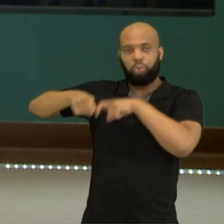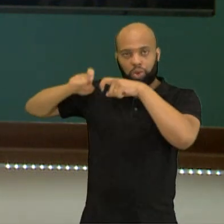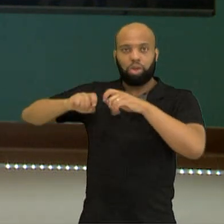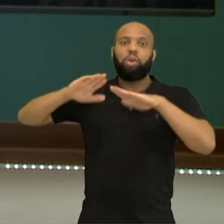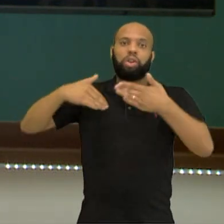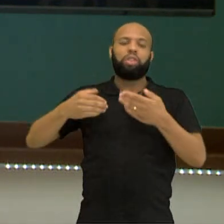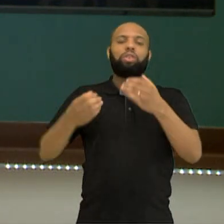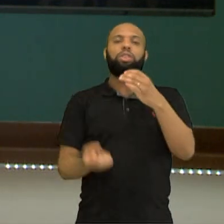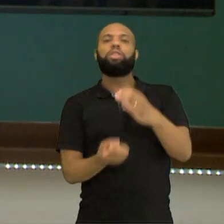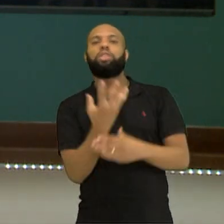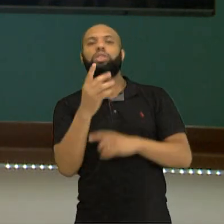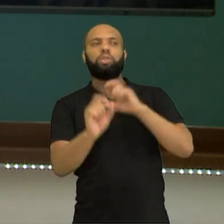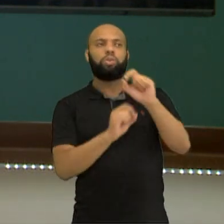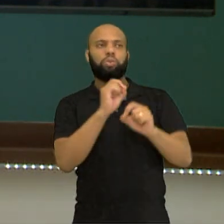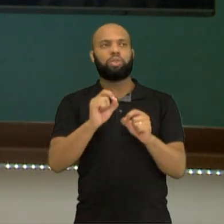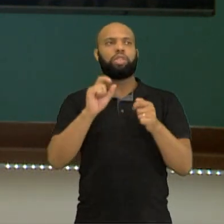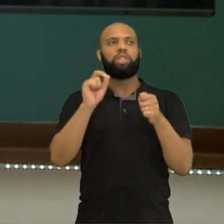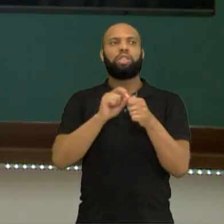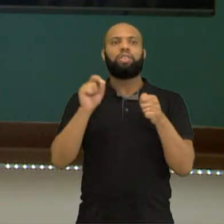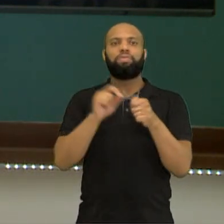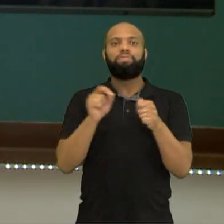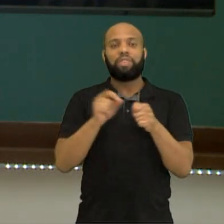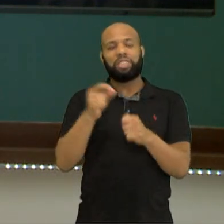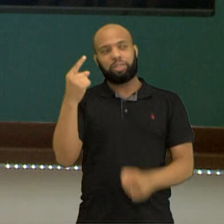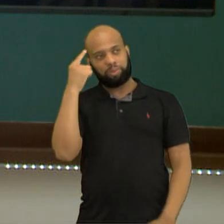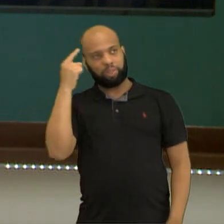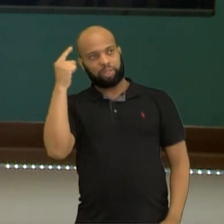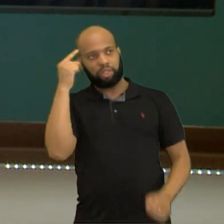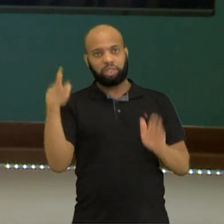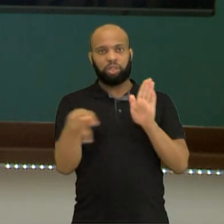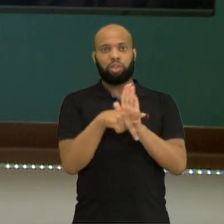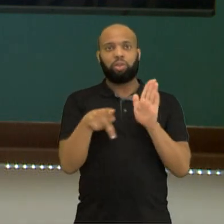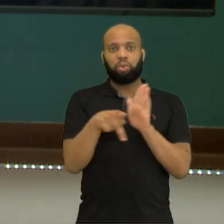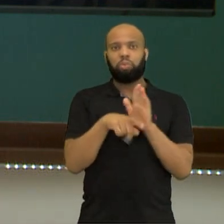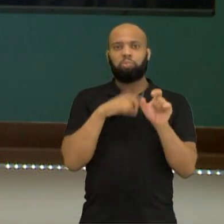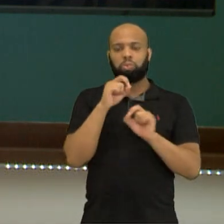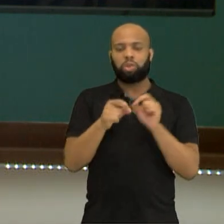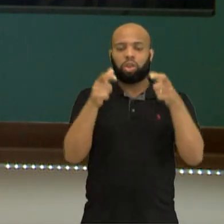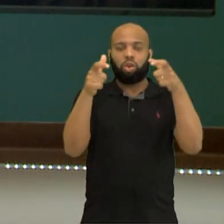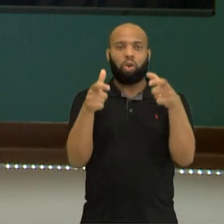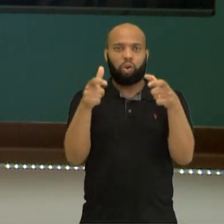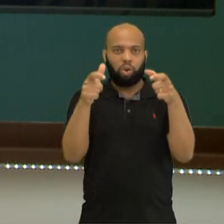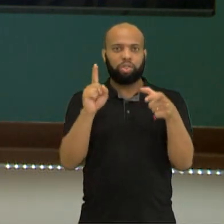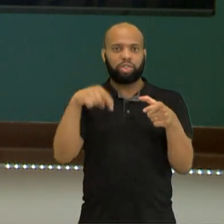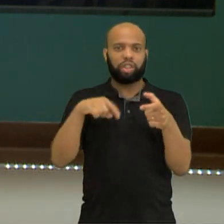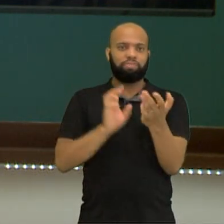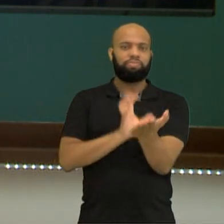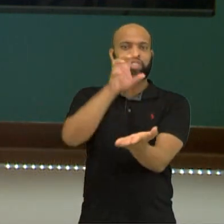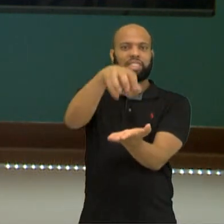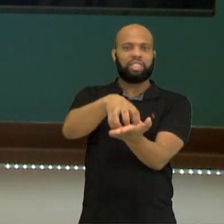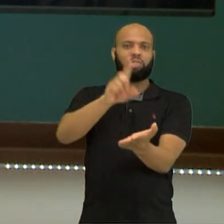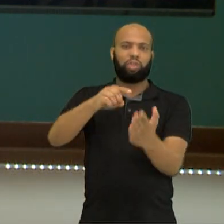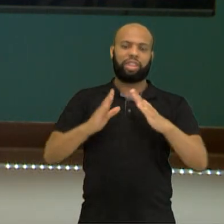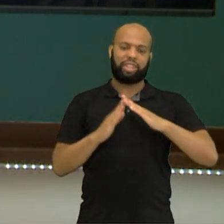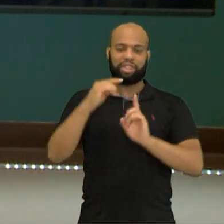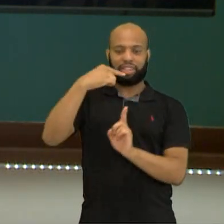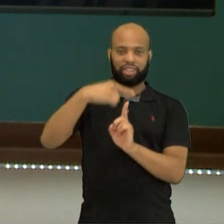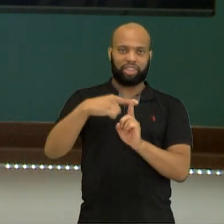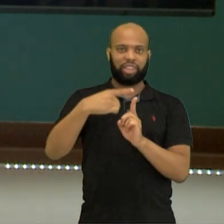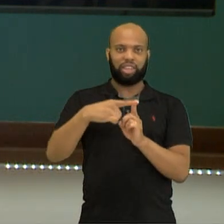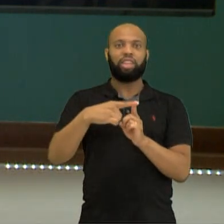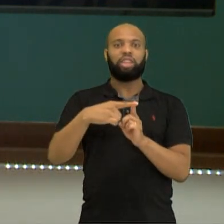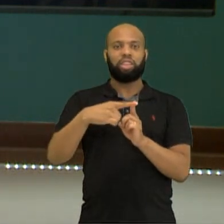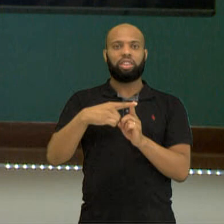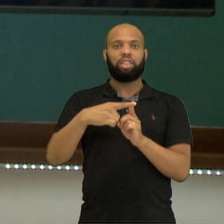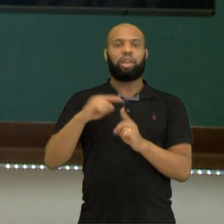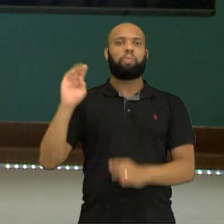acaba originando, levando essa ideia para os centros religiosos. E é a Igreja Batista